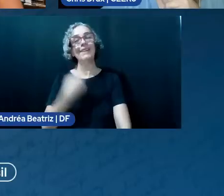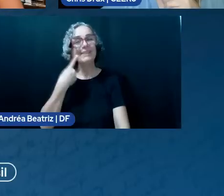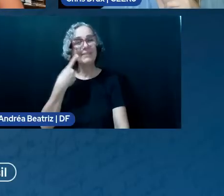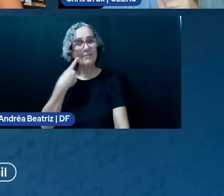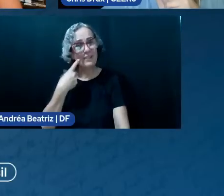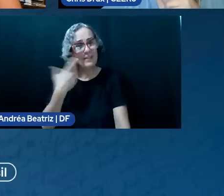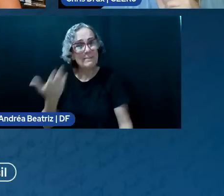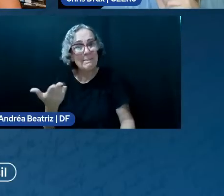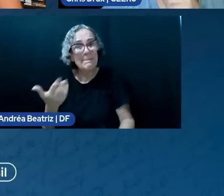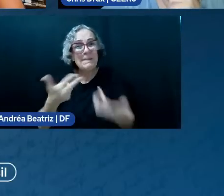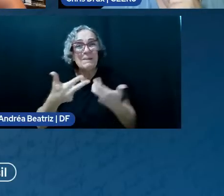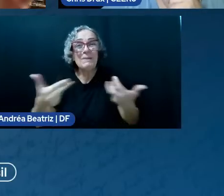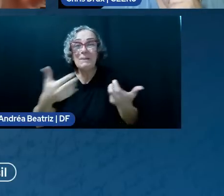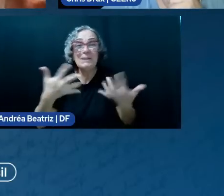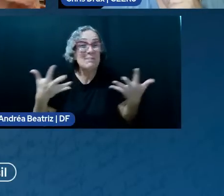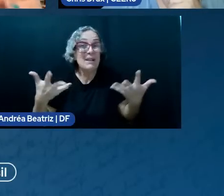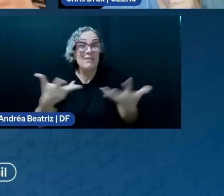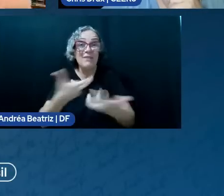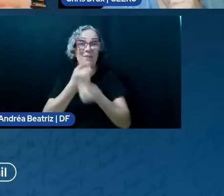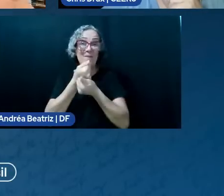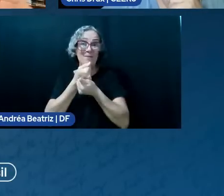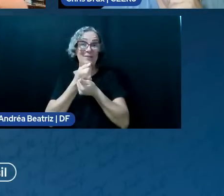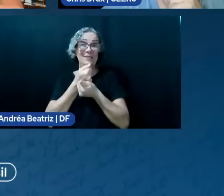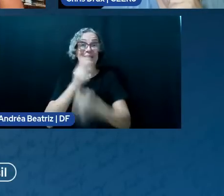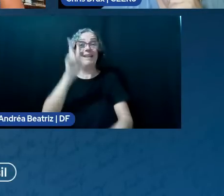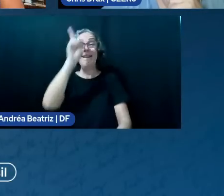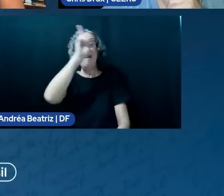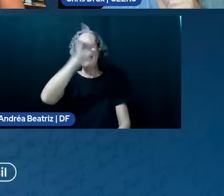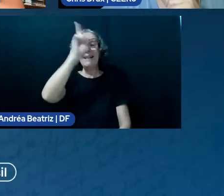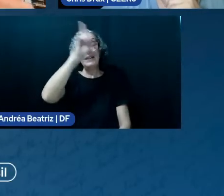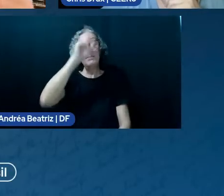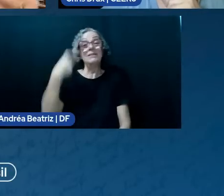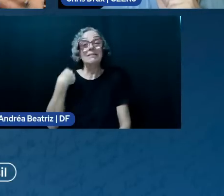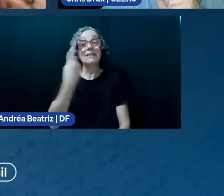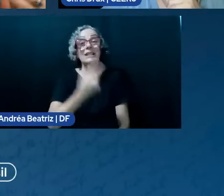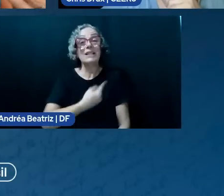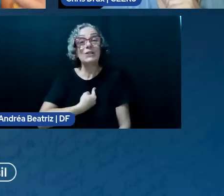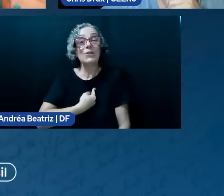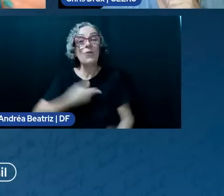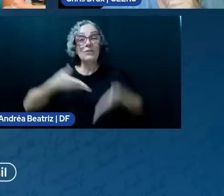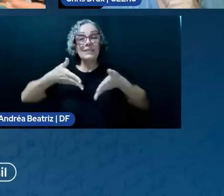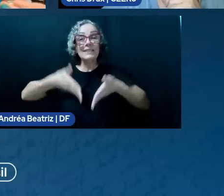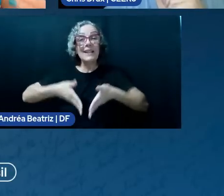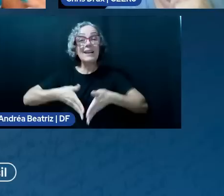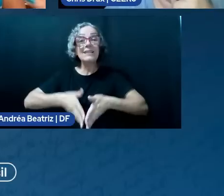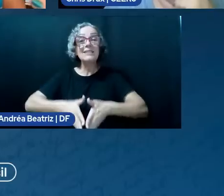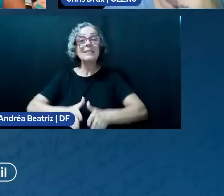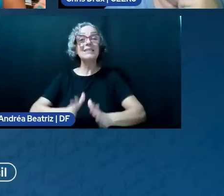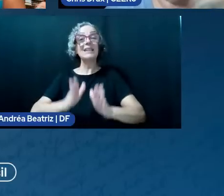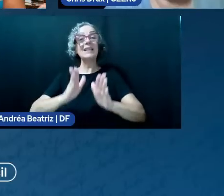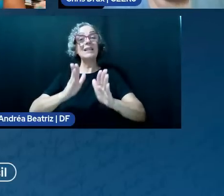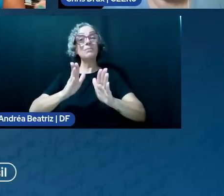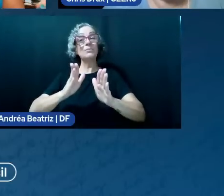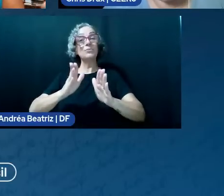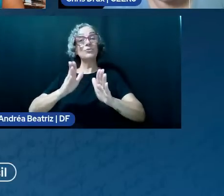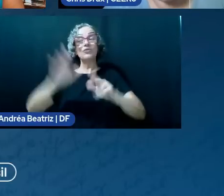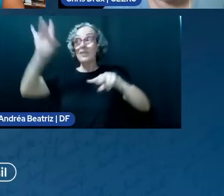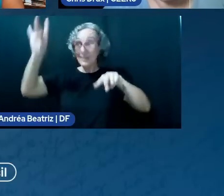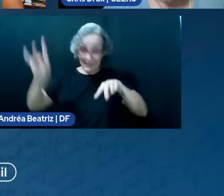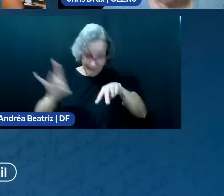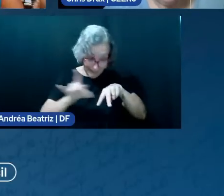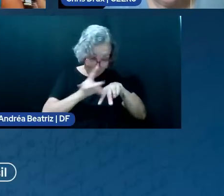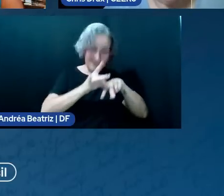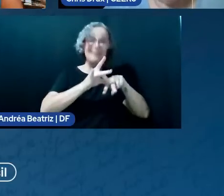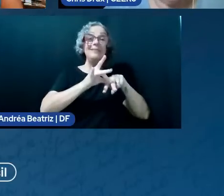maravilhosa. E lembrando que todos nós nascemos acompanhados por um espírito superior, que é o